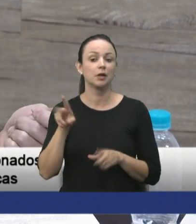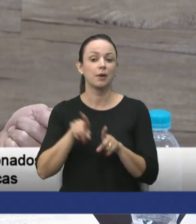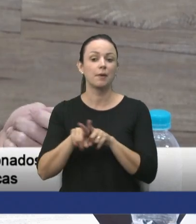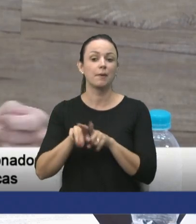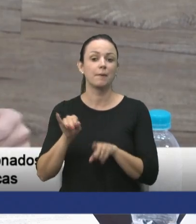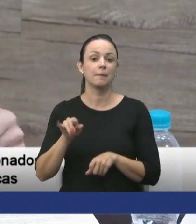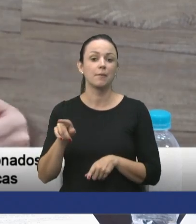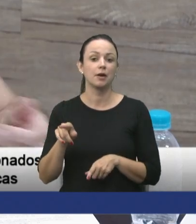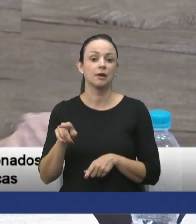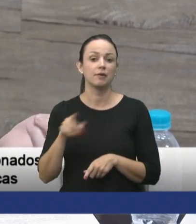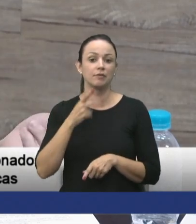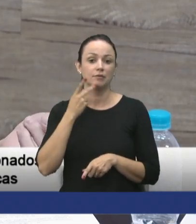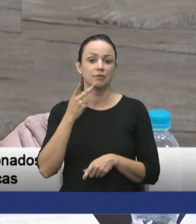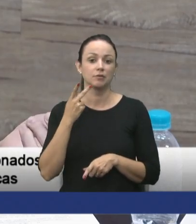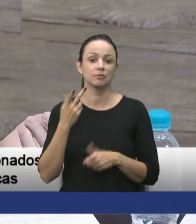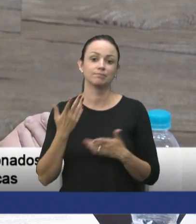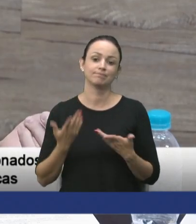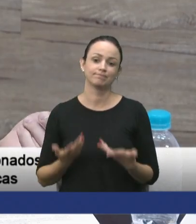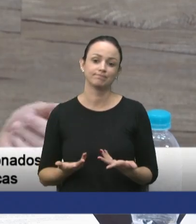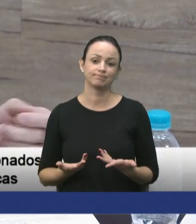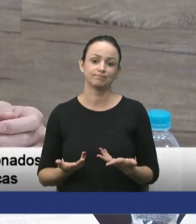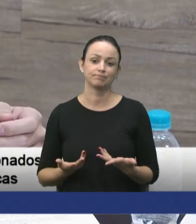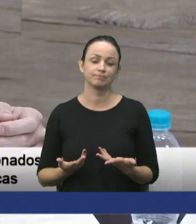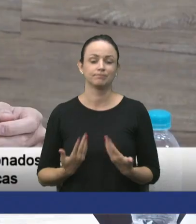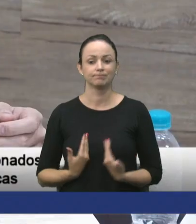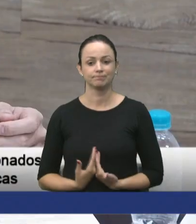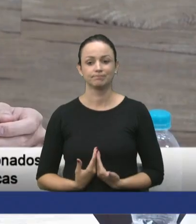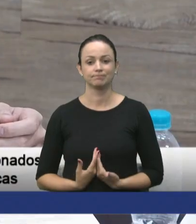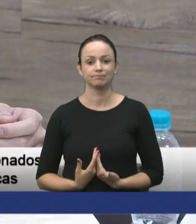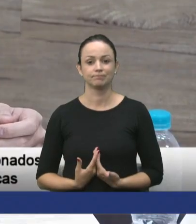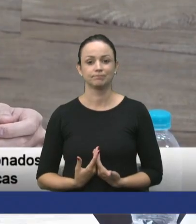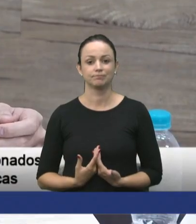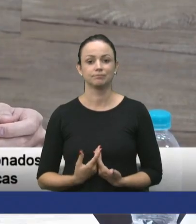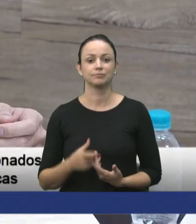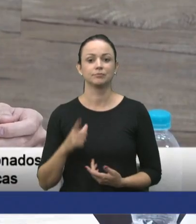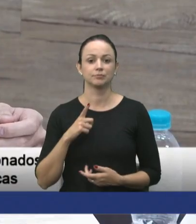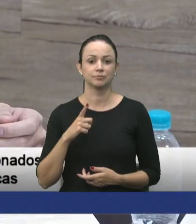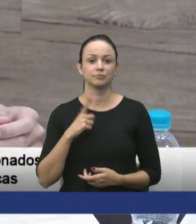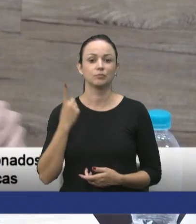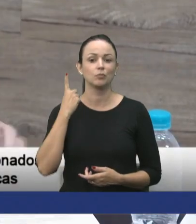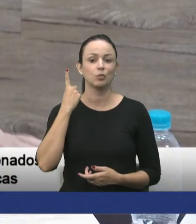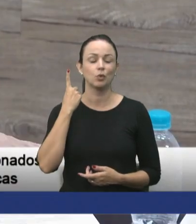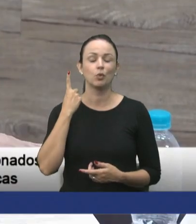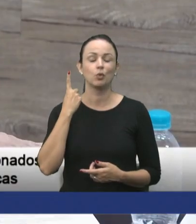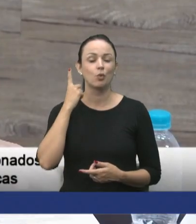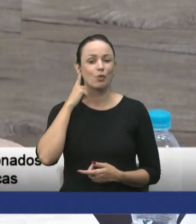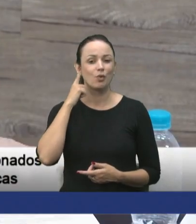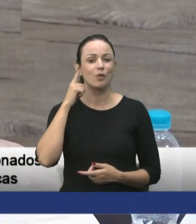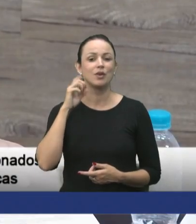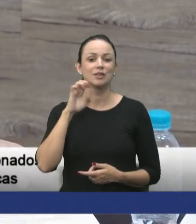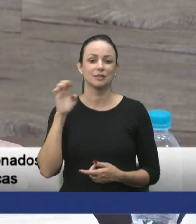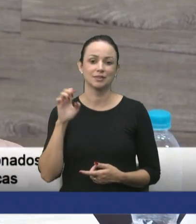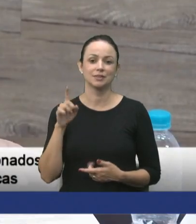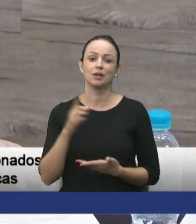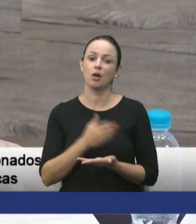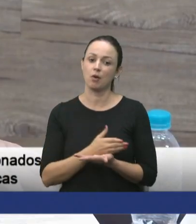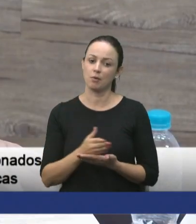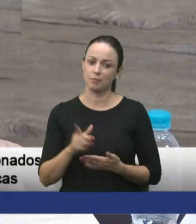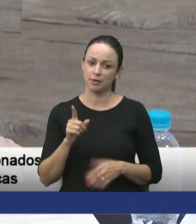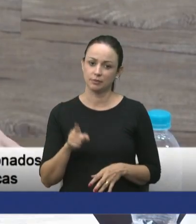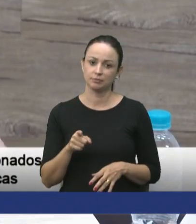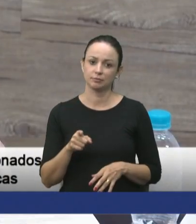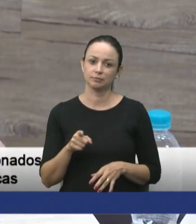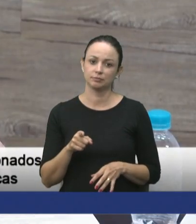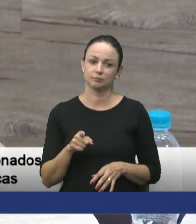do lado, as duas meio que desabaram assim. Então, tem um do lado esquerdo. Eu falei, então a gente começa por aí.